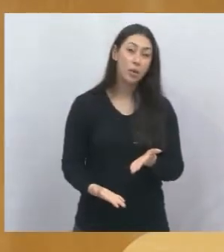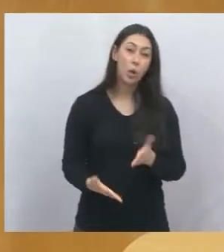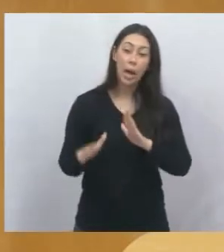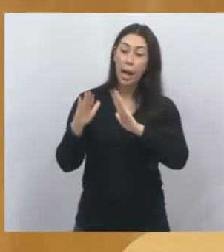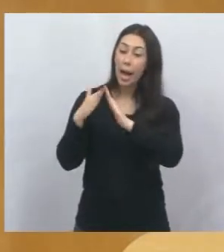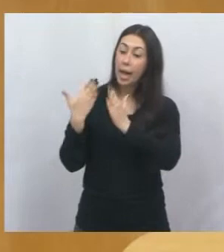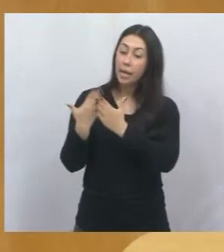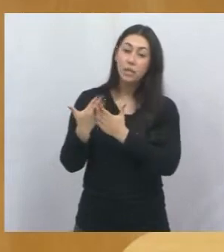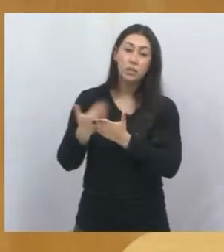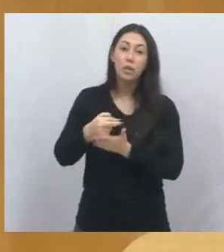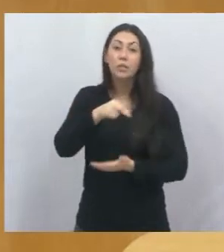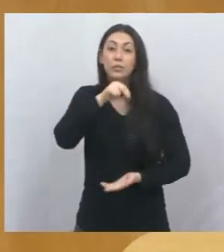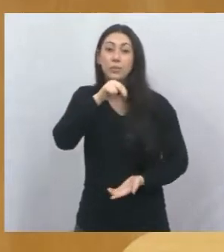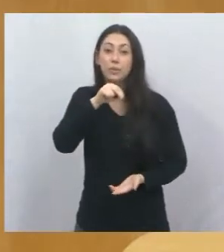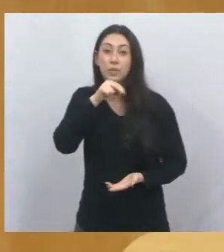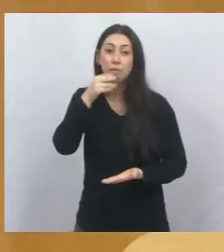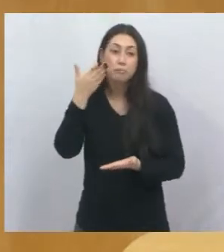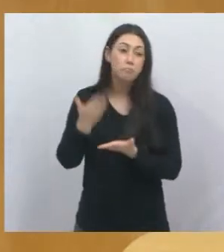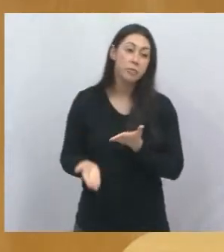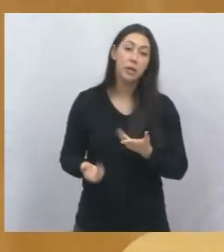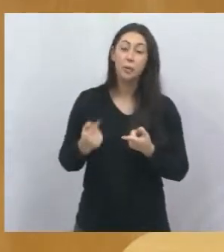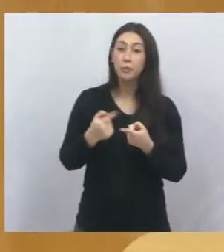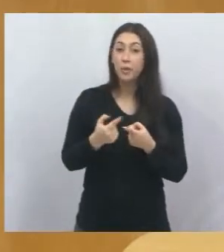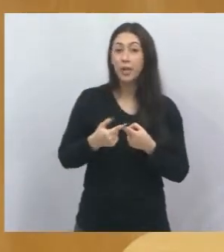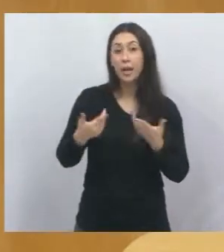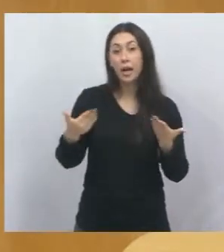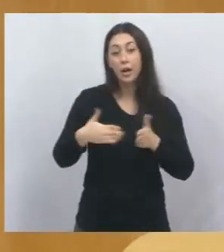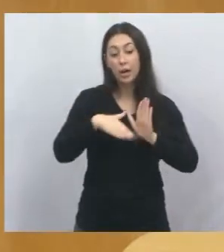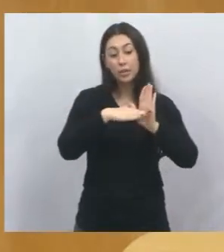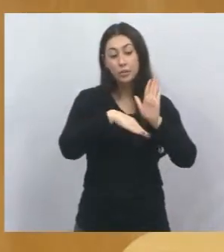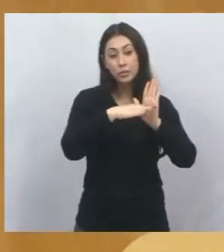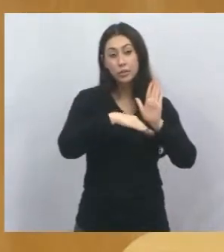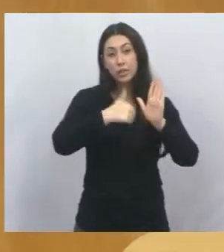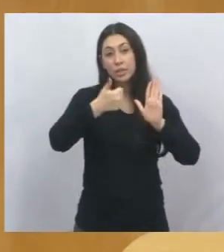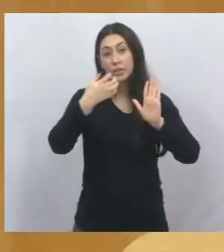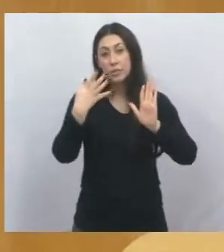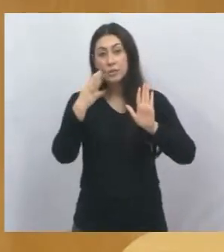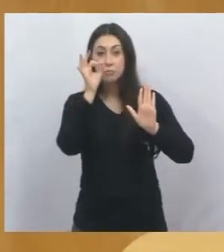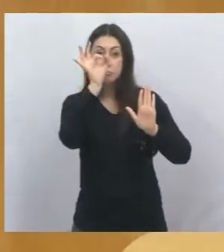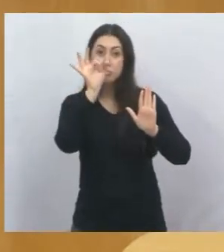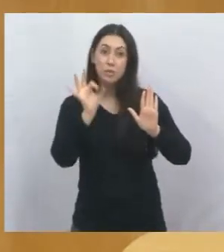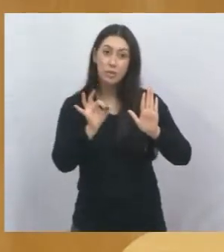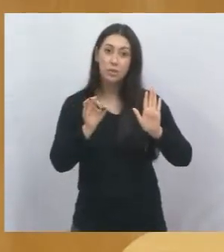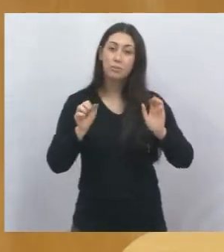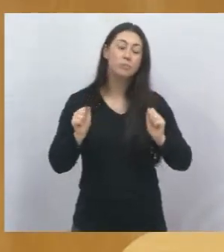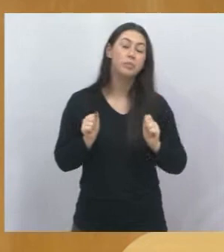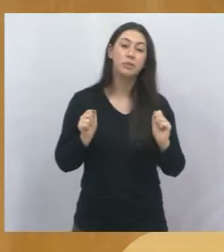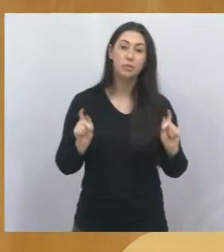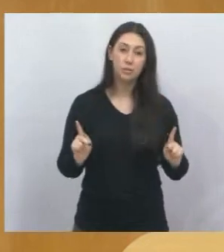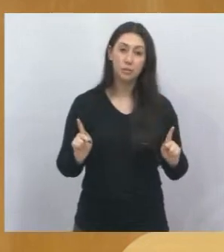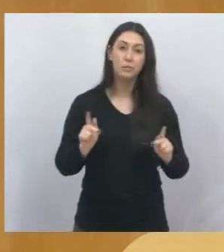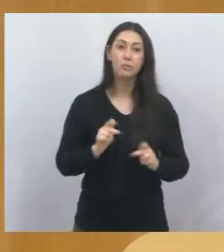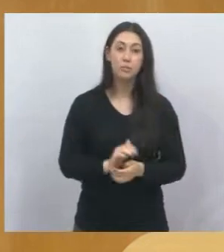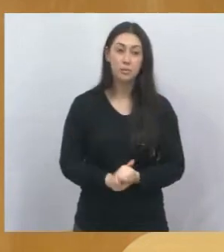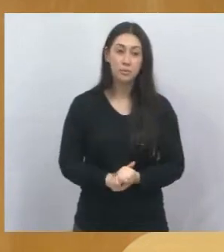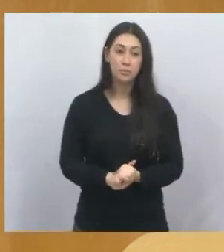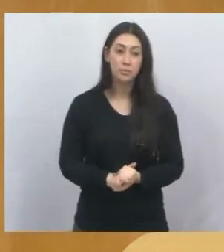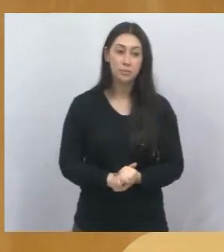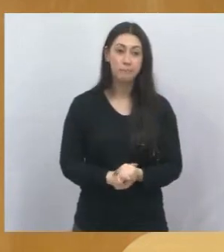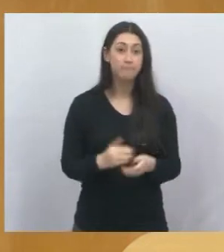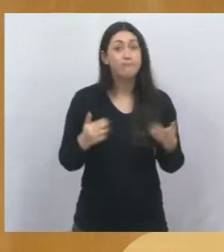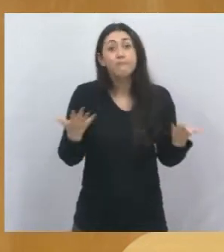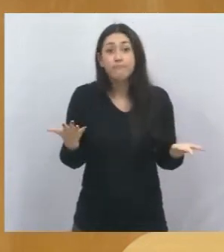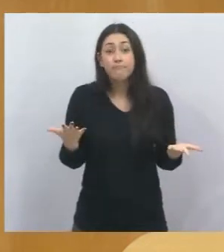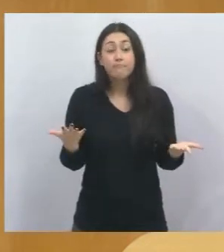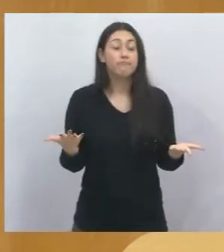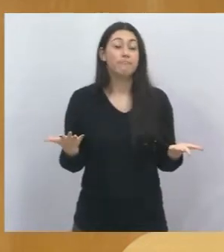neto, porque terá agora descontado 14% da sua aposentadoria. Então nós